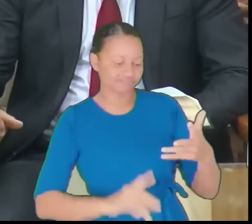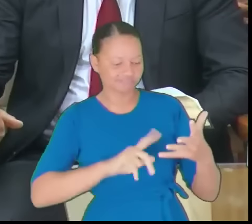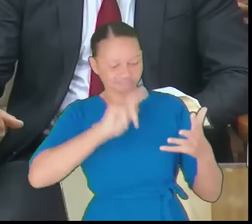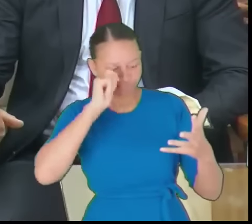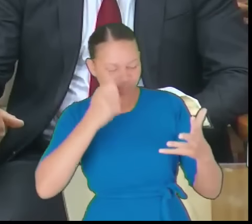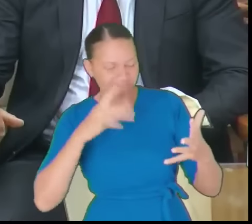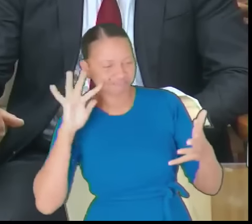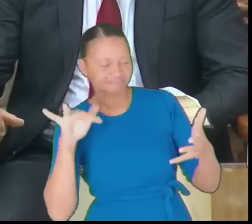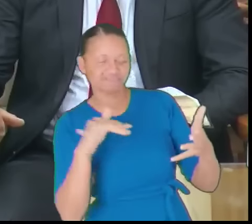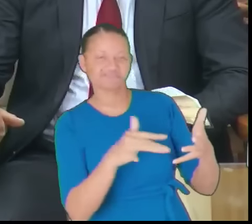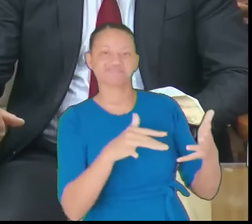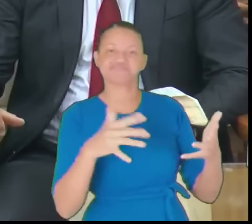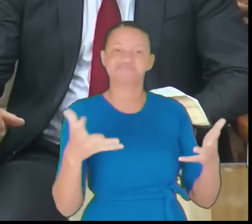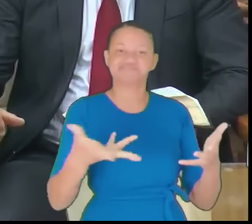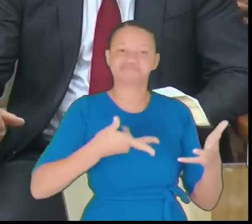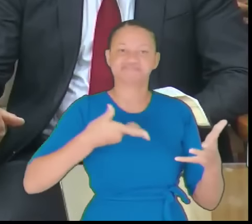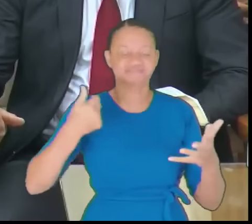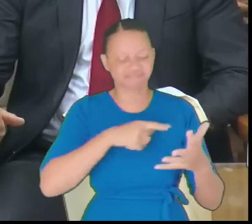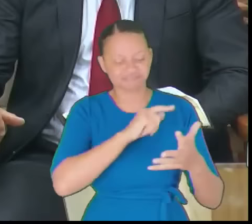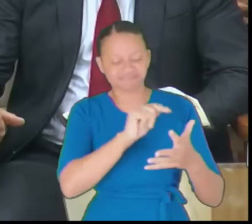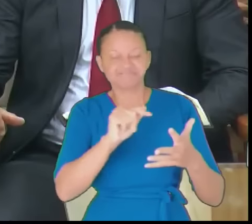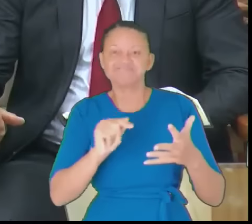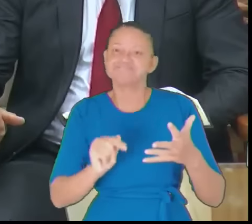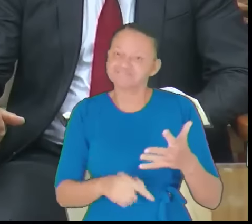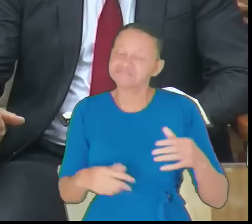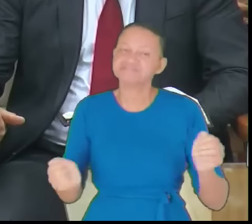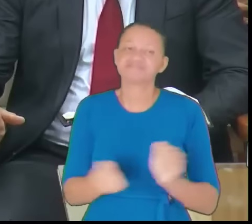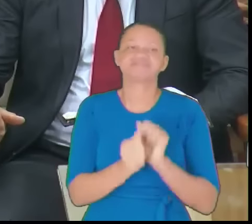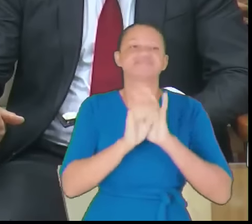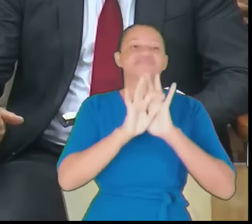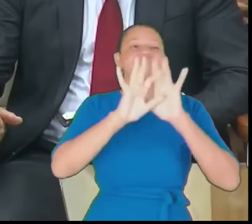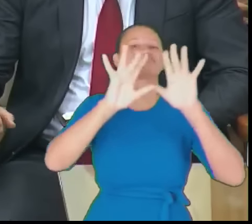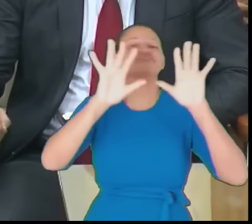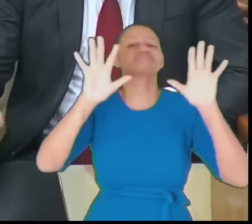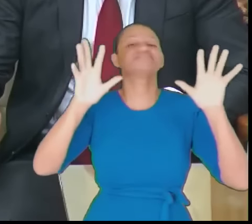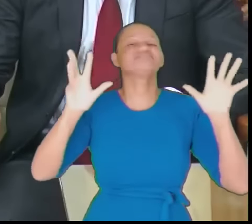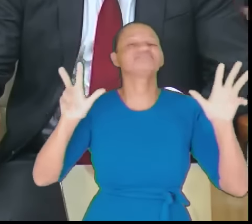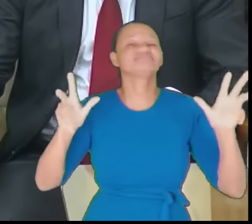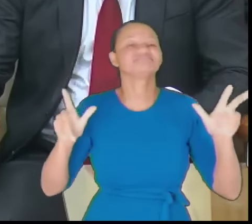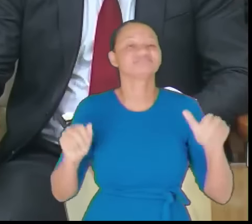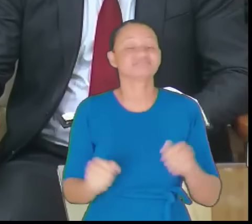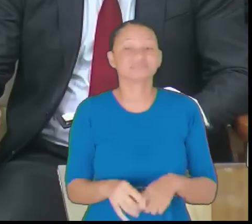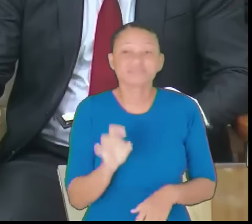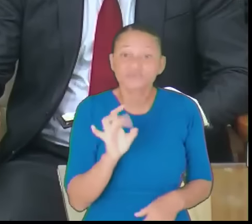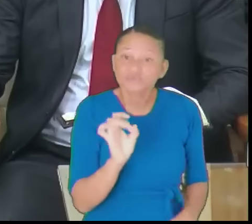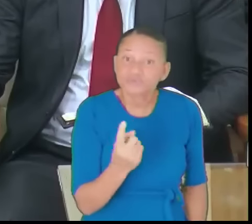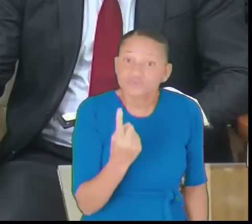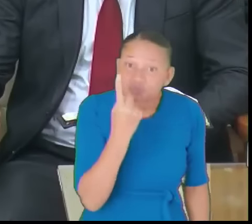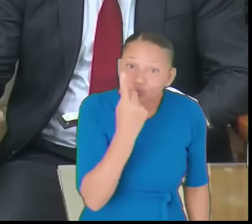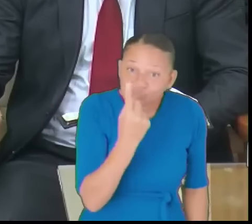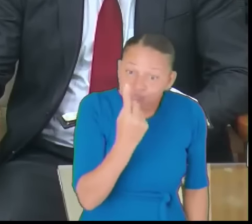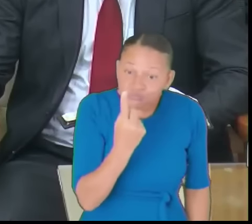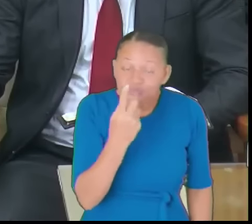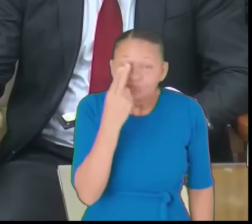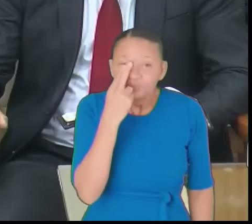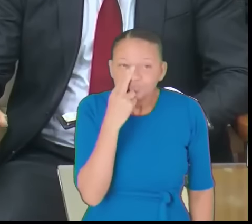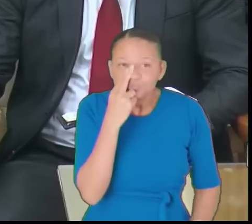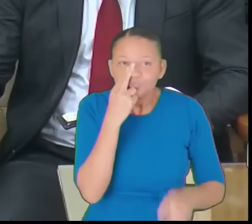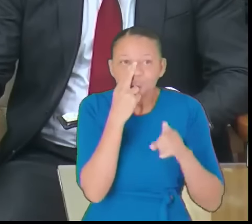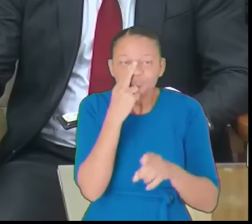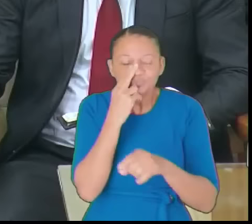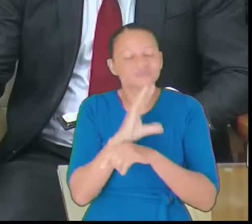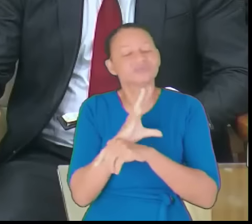notável e esplêndida. A verdadeira igreja de Jesus, ela é gloriosa. Se só tiver um crente assim, ele se é